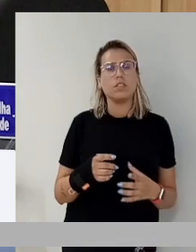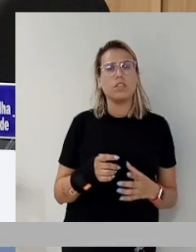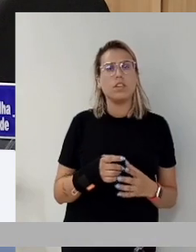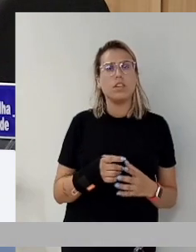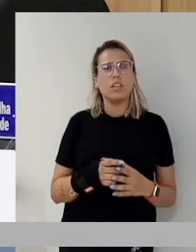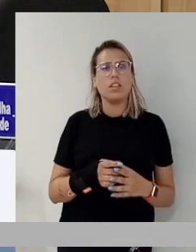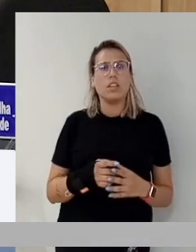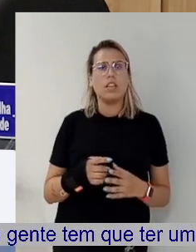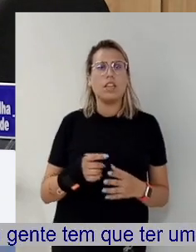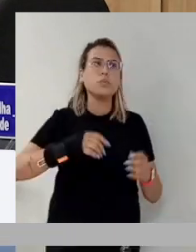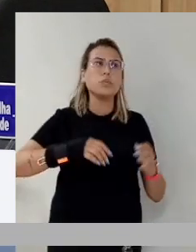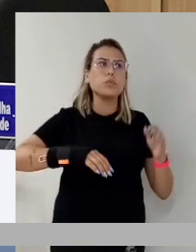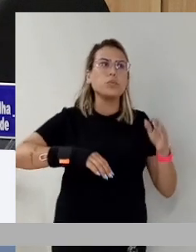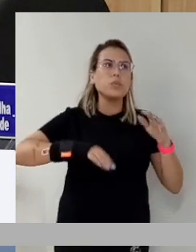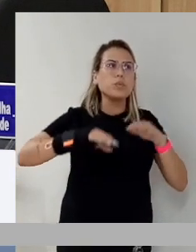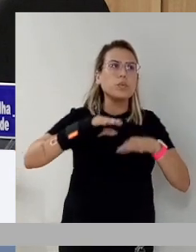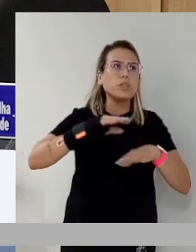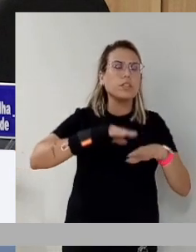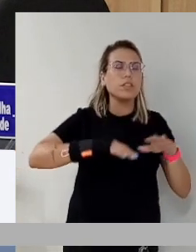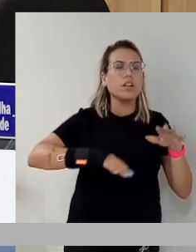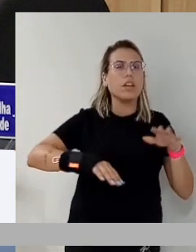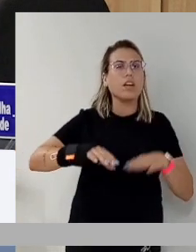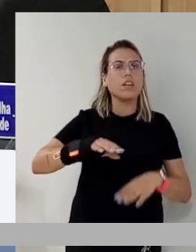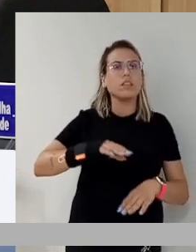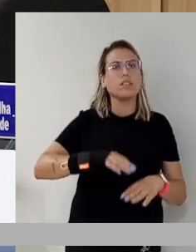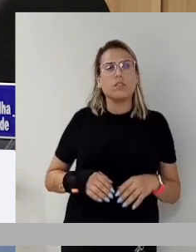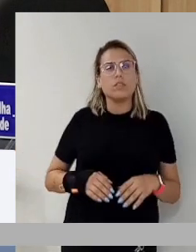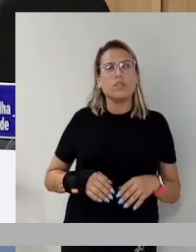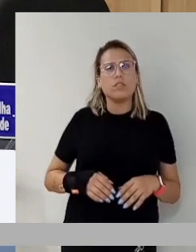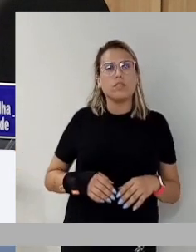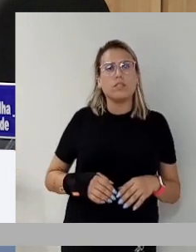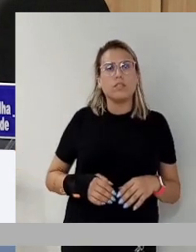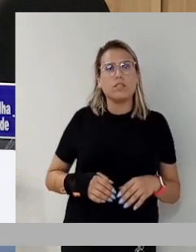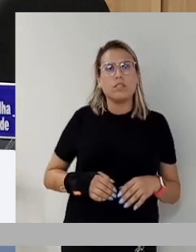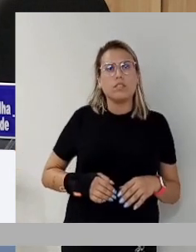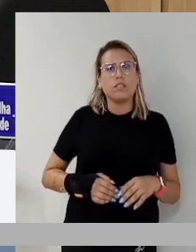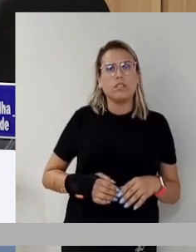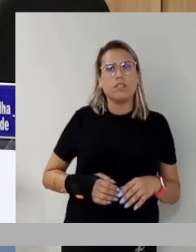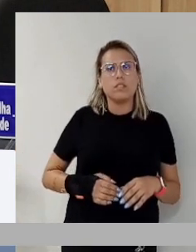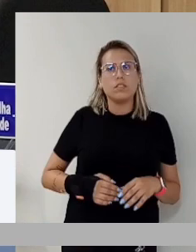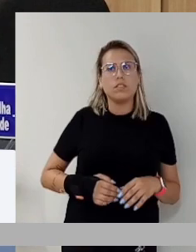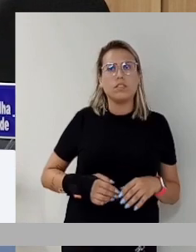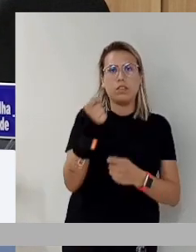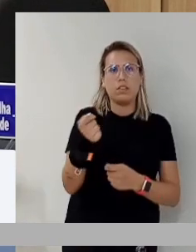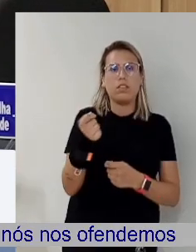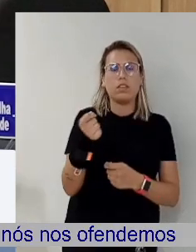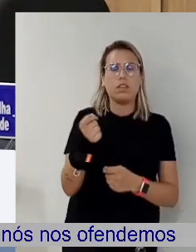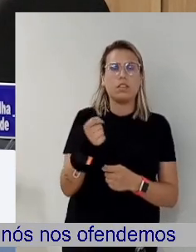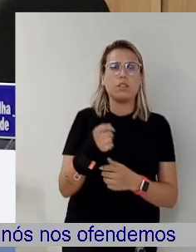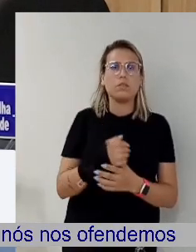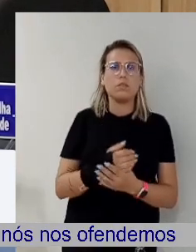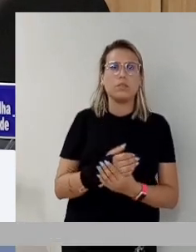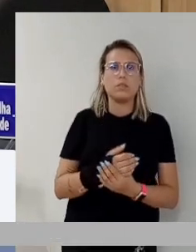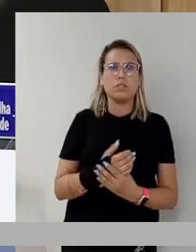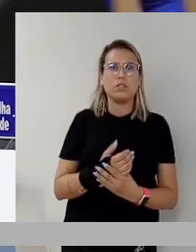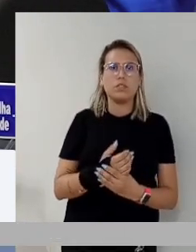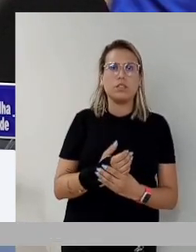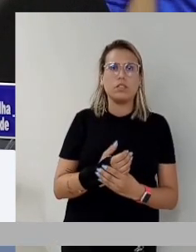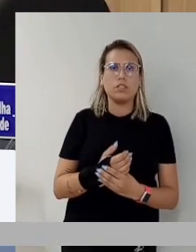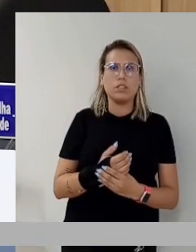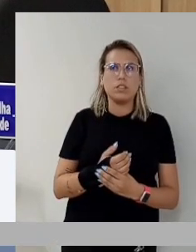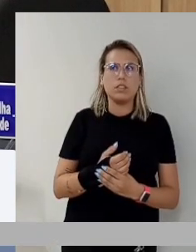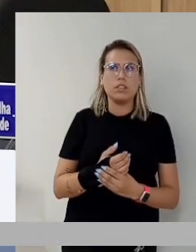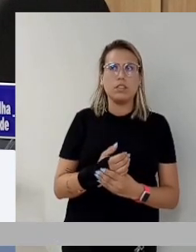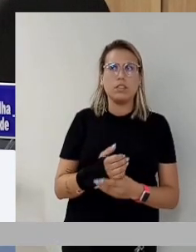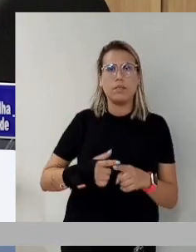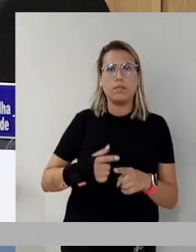tem que ter um certo cuidado prudência de nós não nos ofendermos porque eu